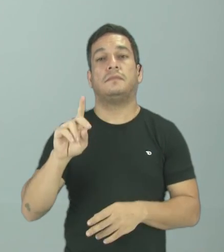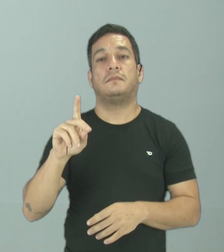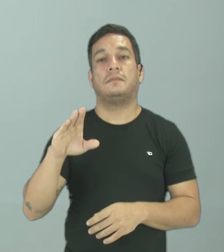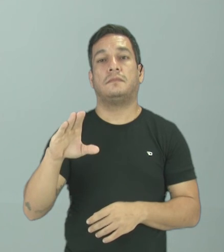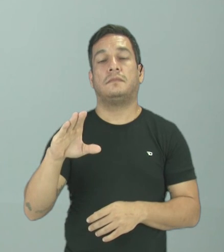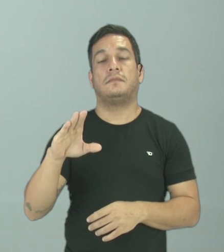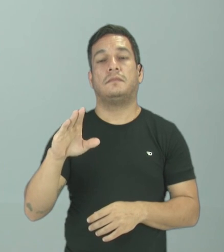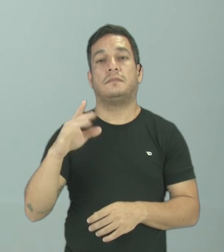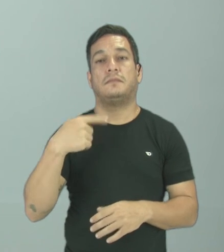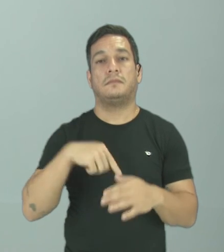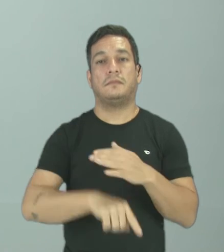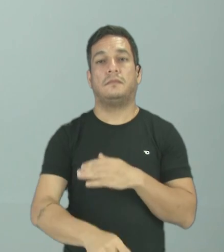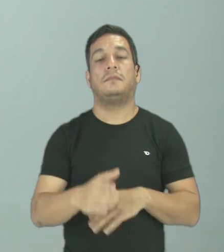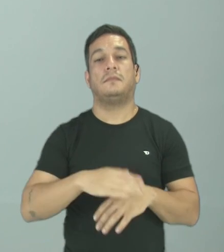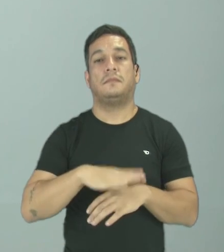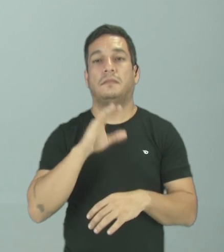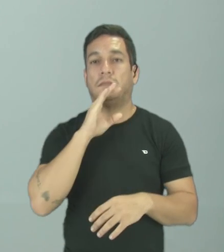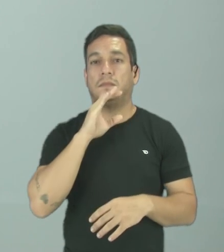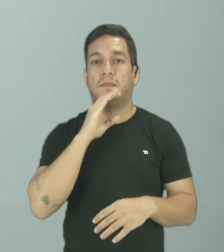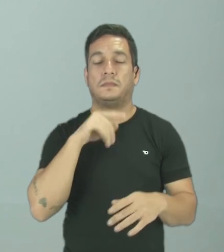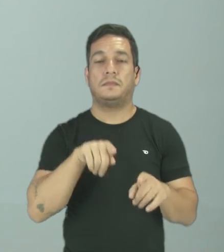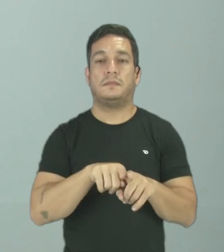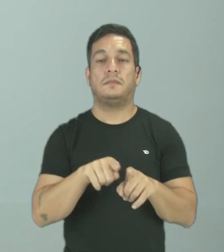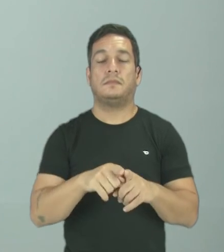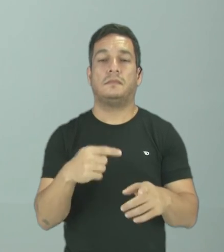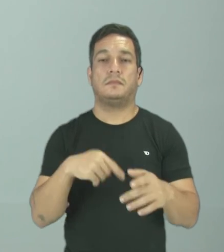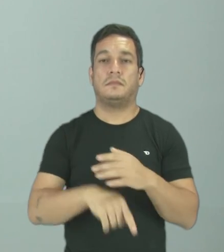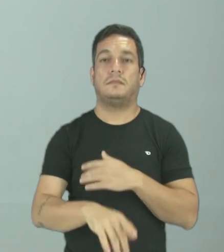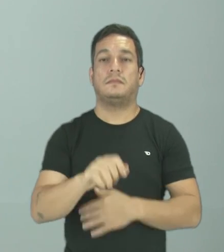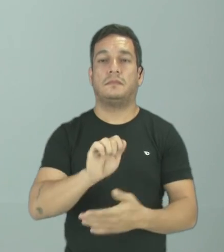Eduque, aprofundem um pouco mais com as atividades